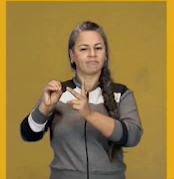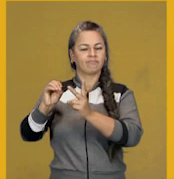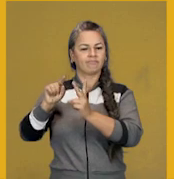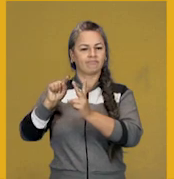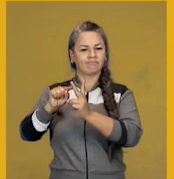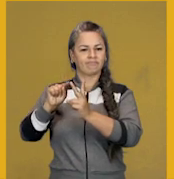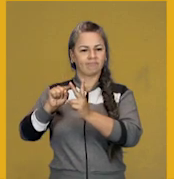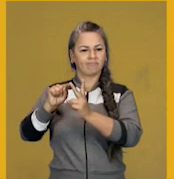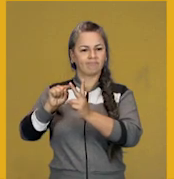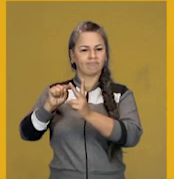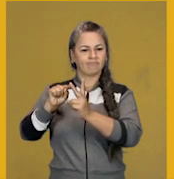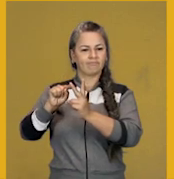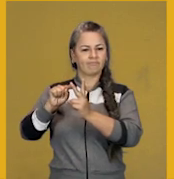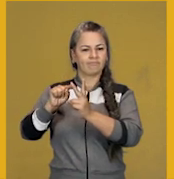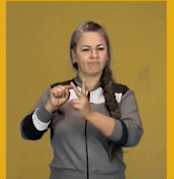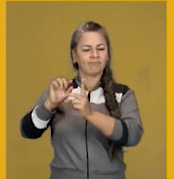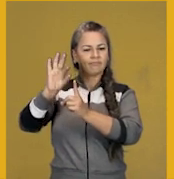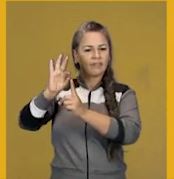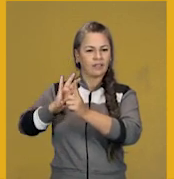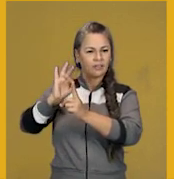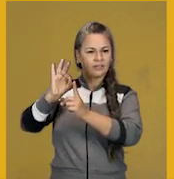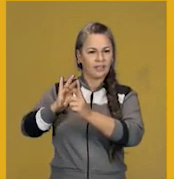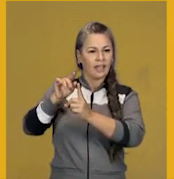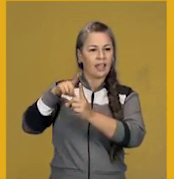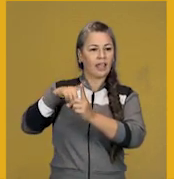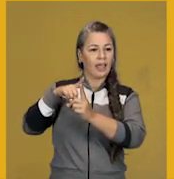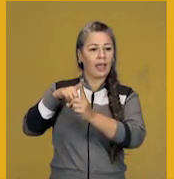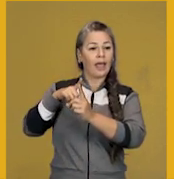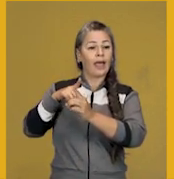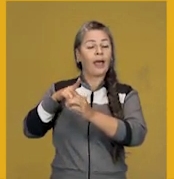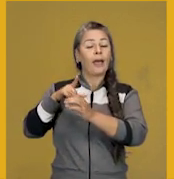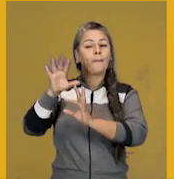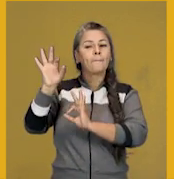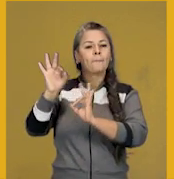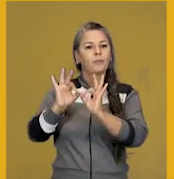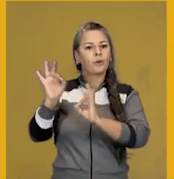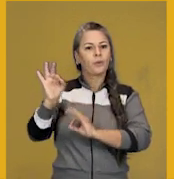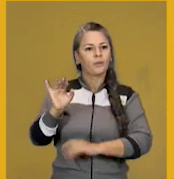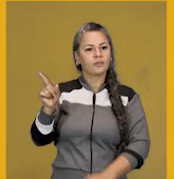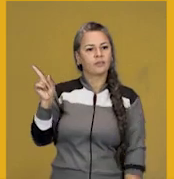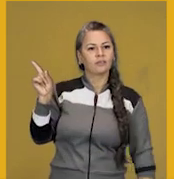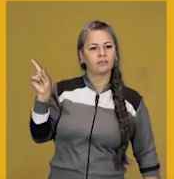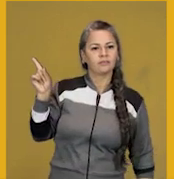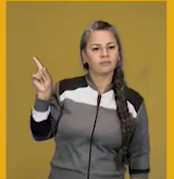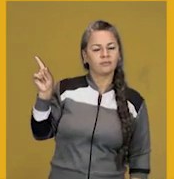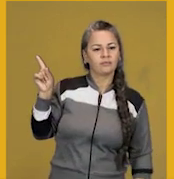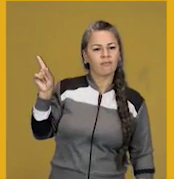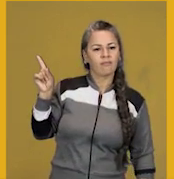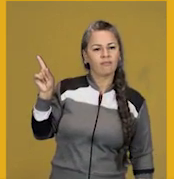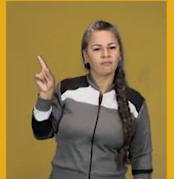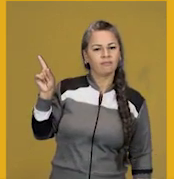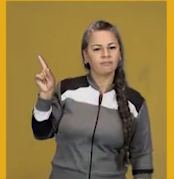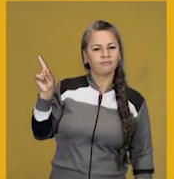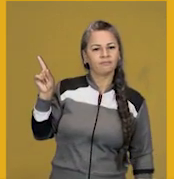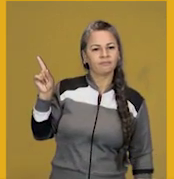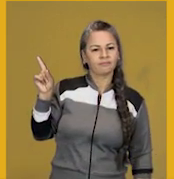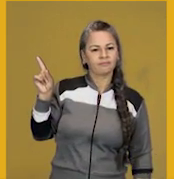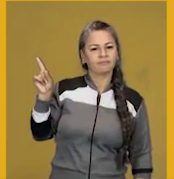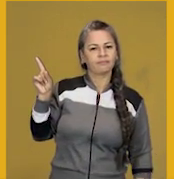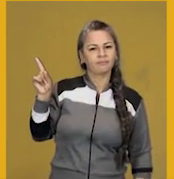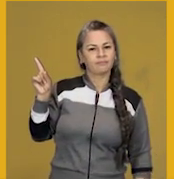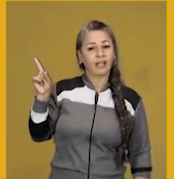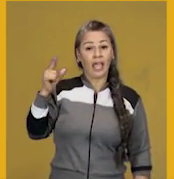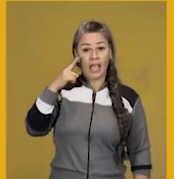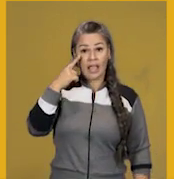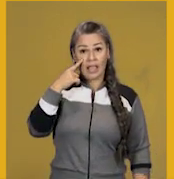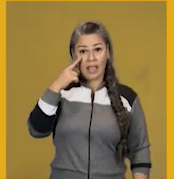fria para 2/3 de água quente. Vamos começar a prestar atenção, porque é nesse momento que eles começam a colocar todos os dados e a